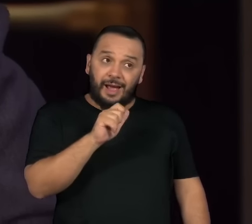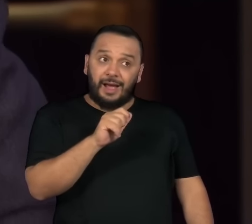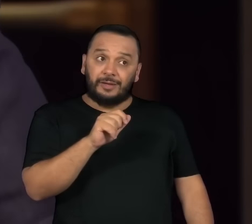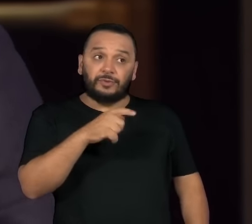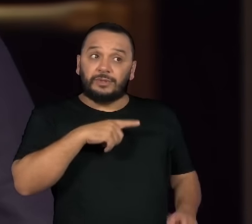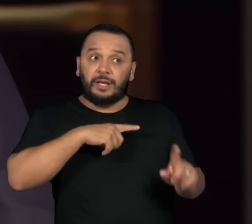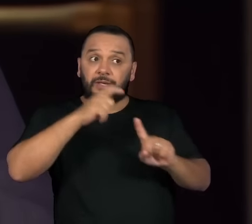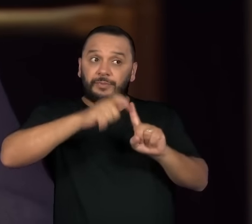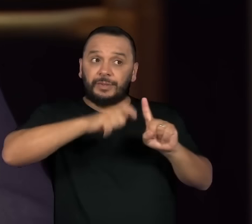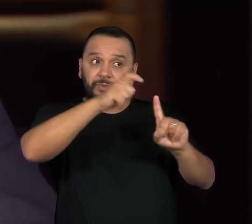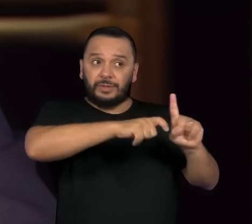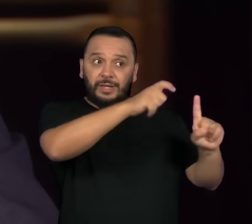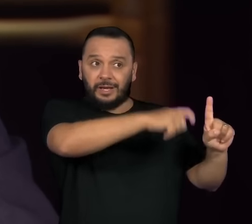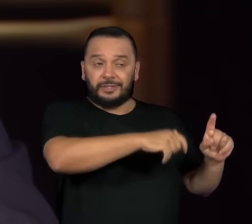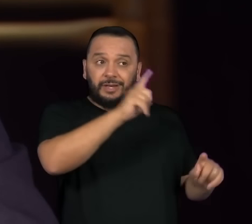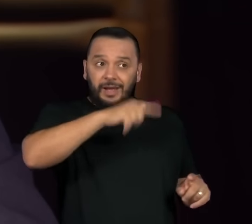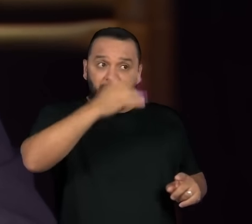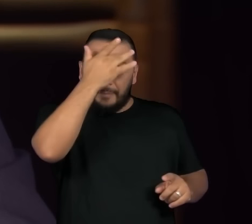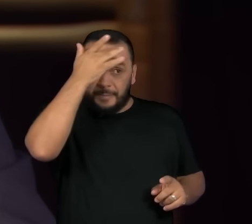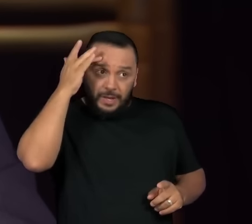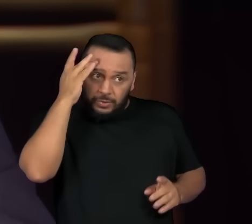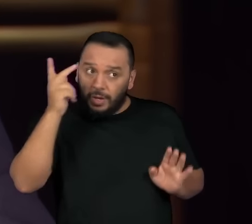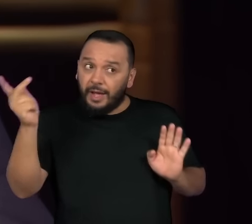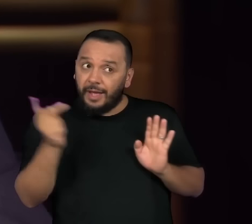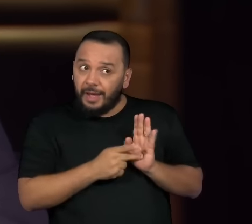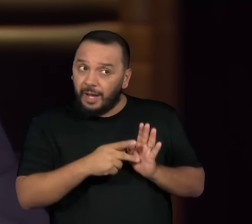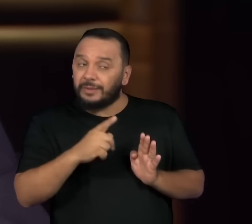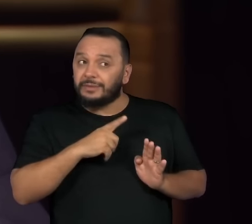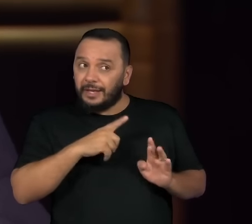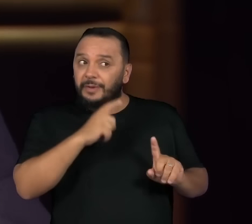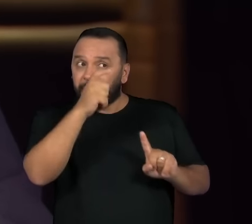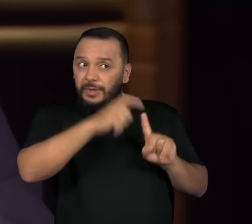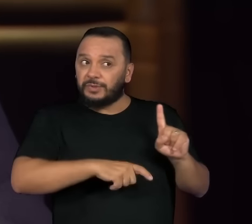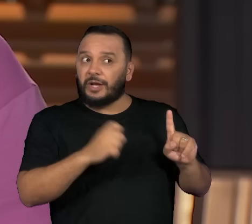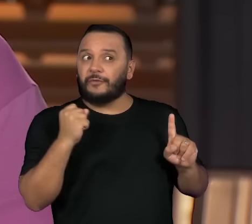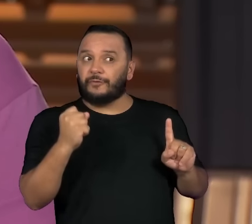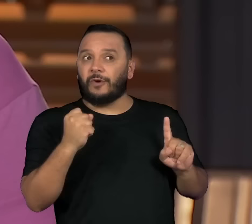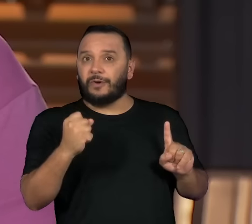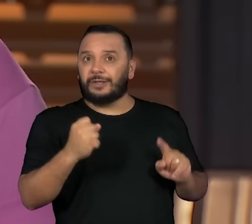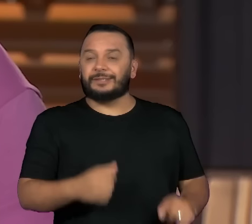ali é inspirado em pessoas reais, porque tem personagens muito fortes, né?